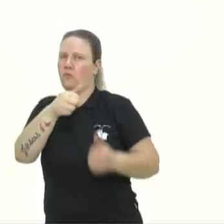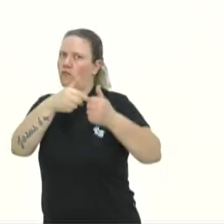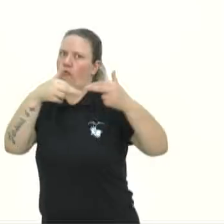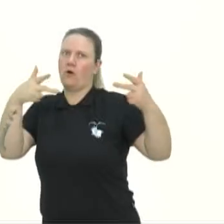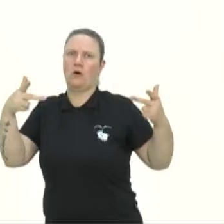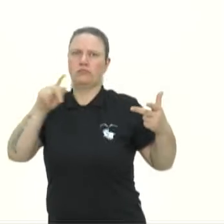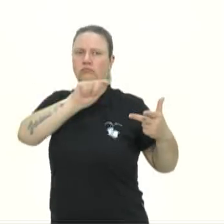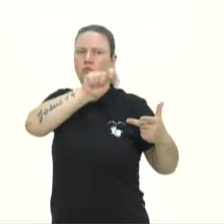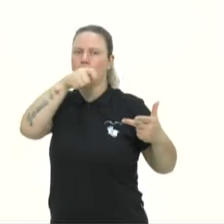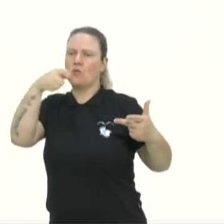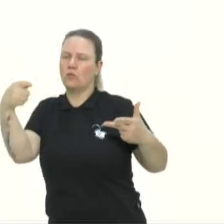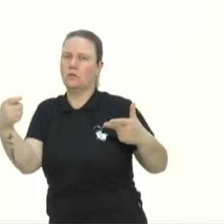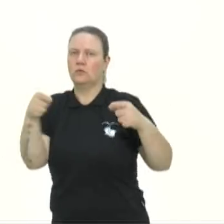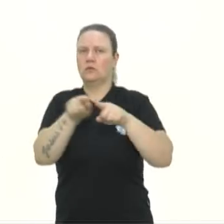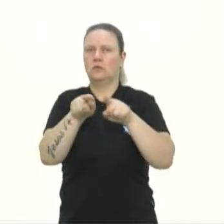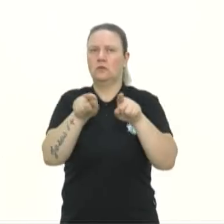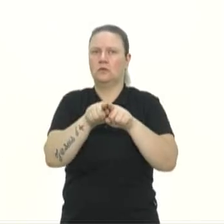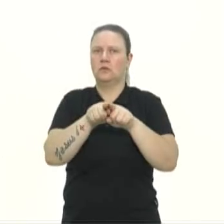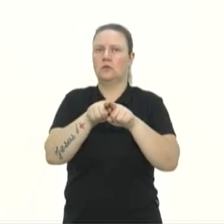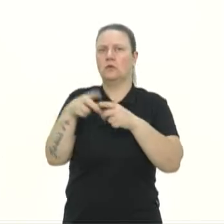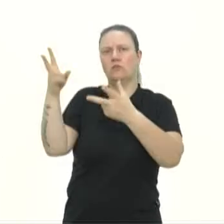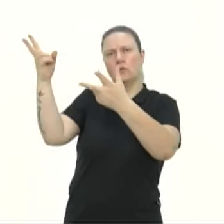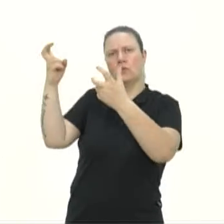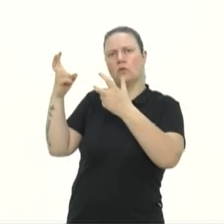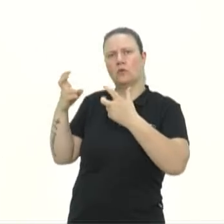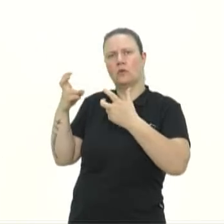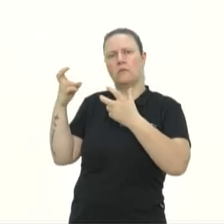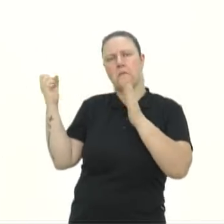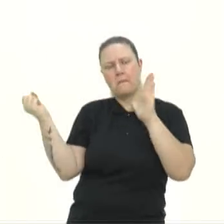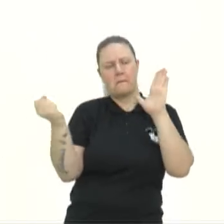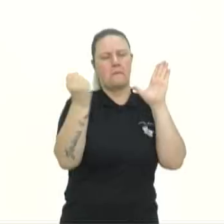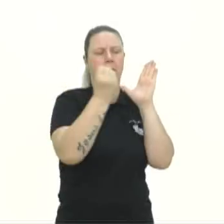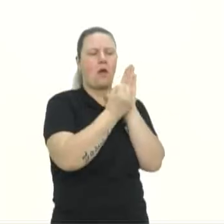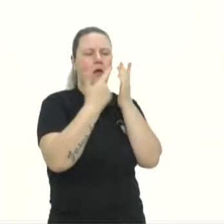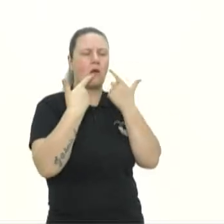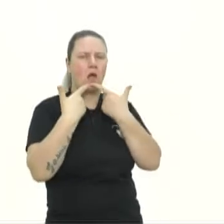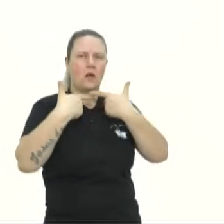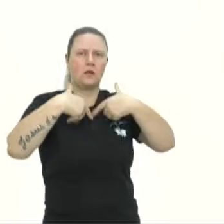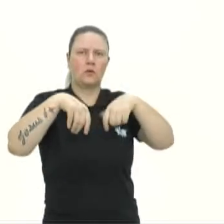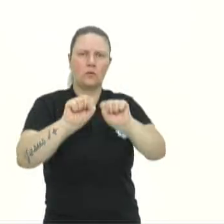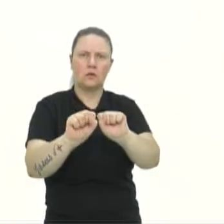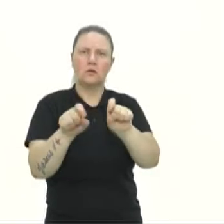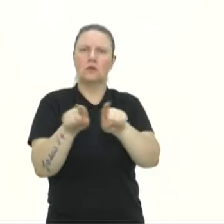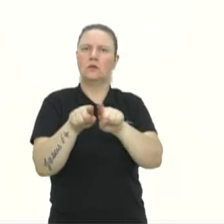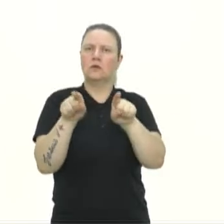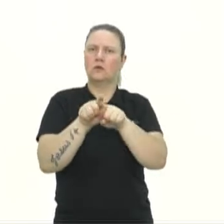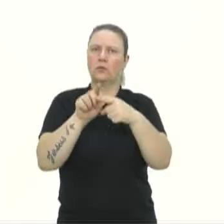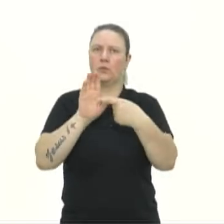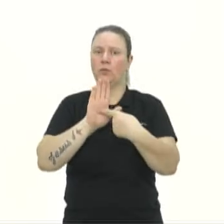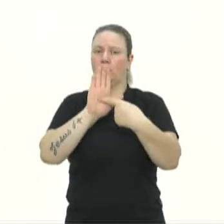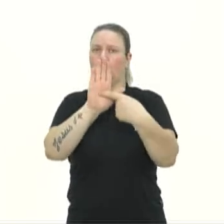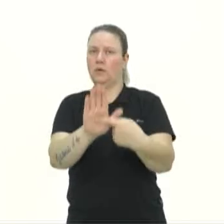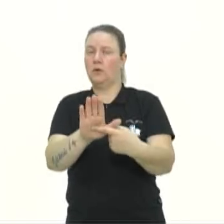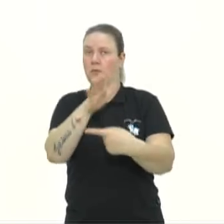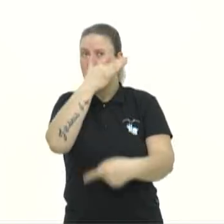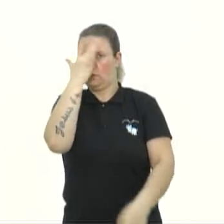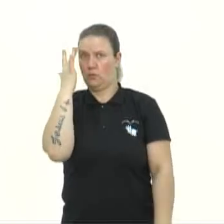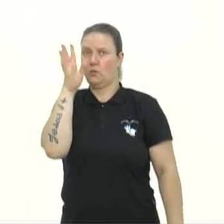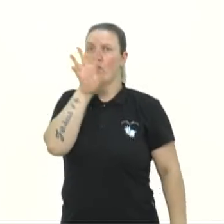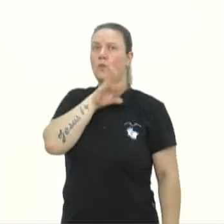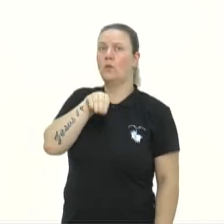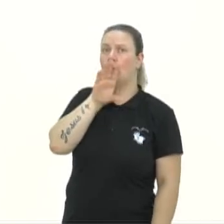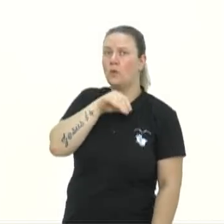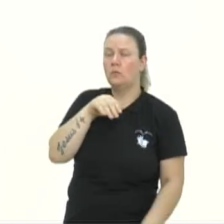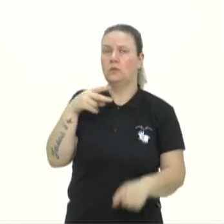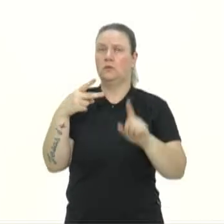E ainda vamos identificar marcas linguísticas que evidenciam o locutor e o